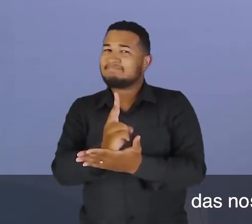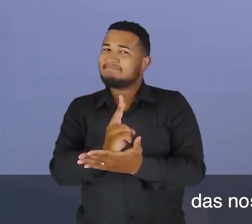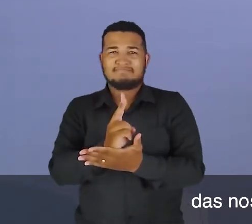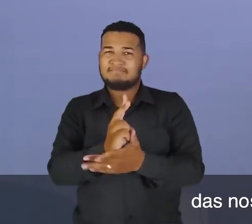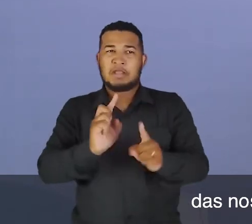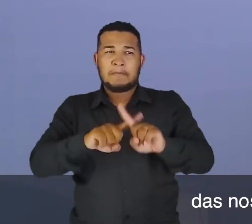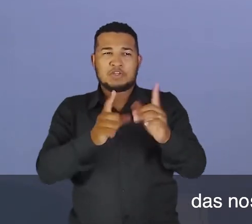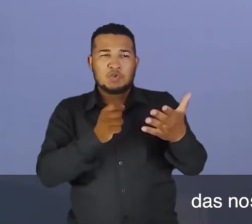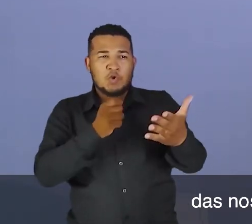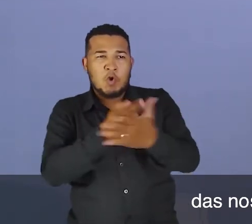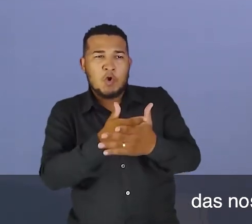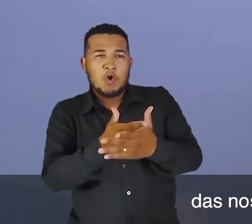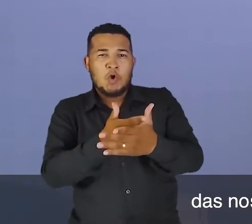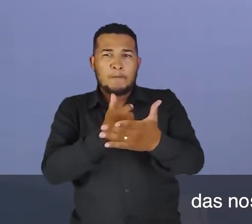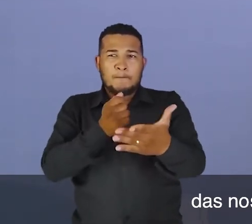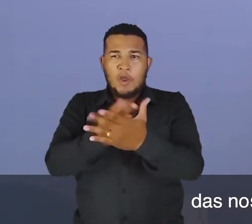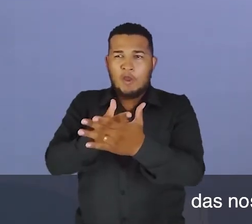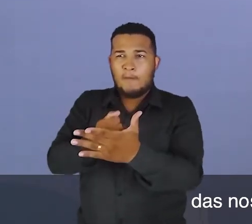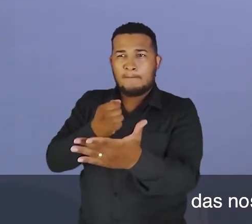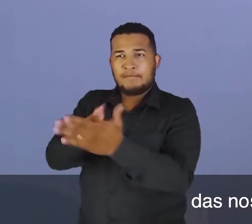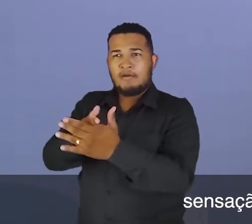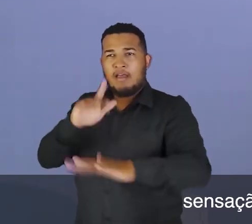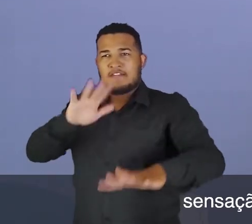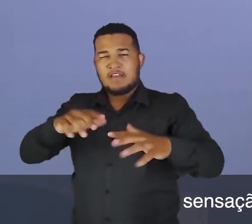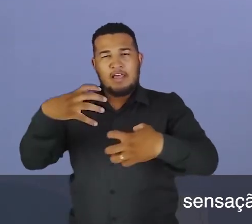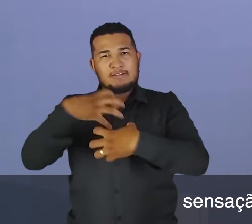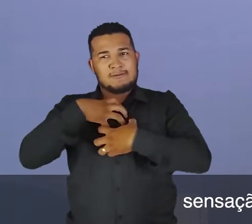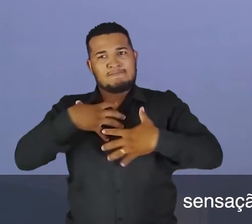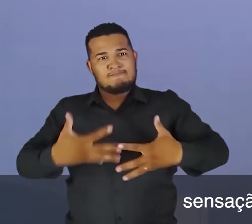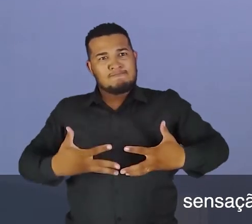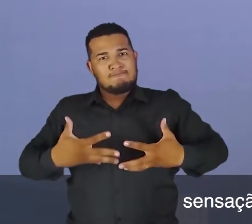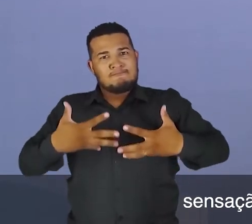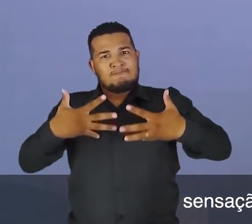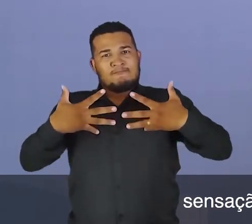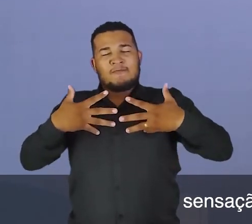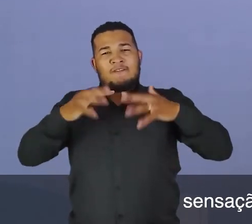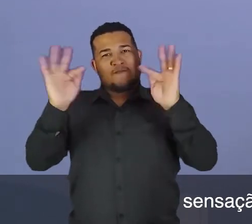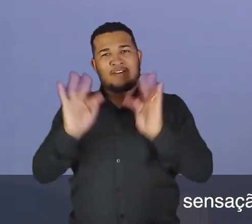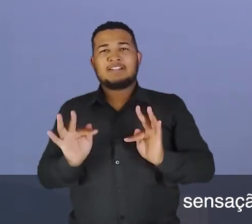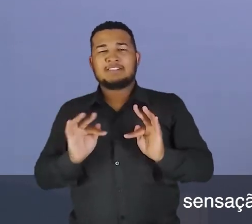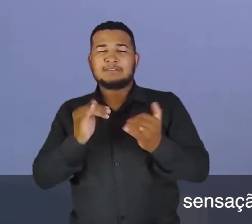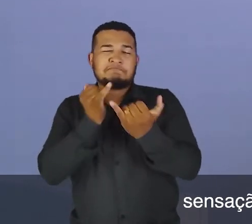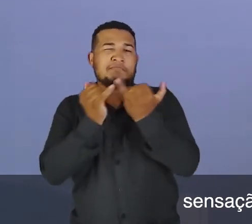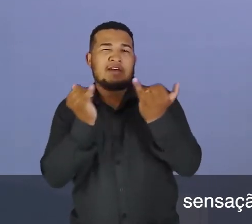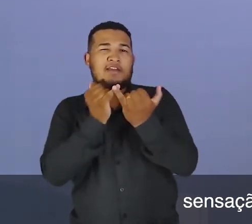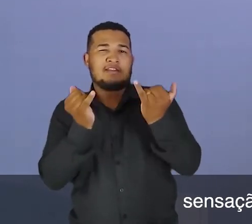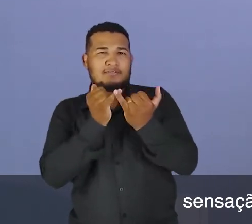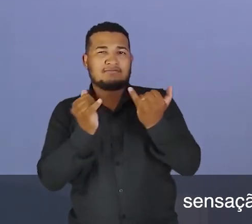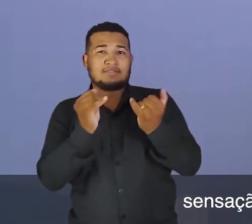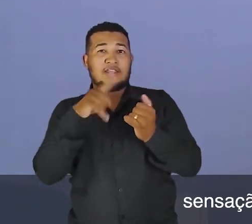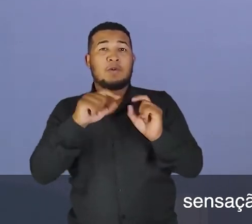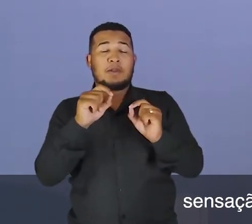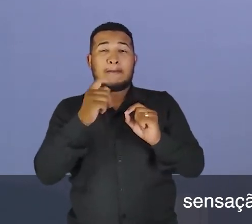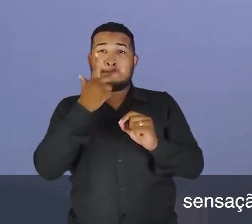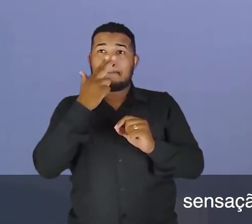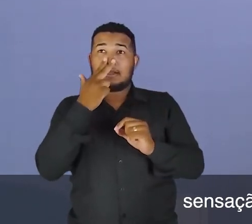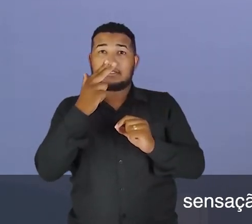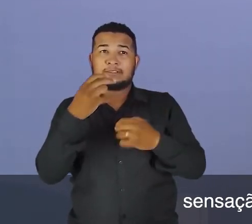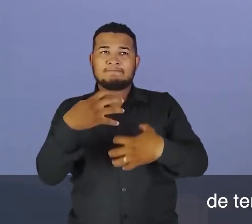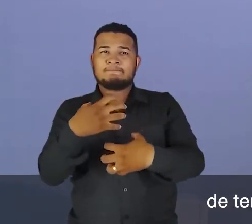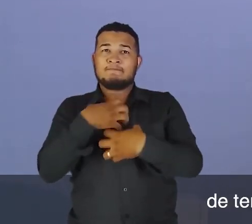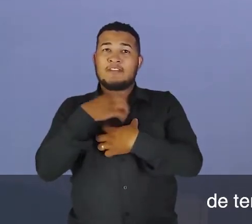o consumismo, ele pode trazer uma sensação de felicidade, que nada mais é do que uma